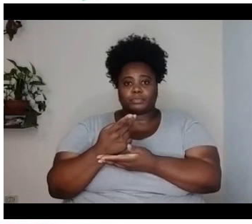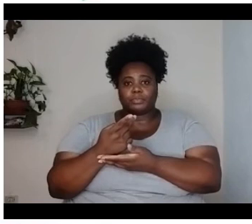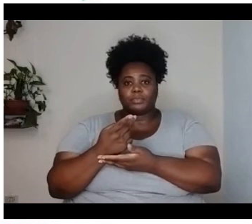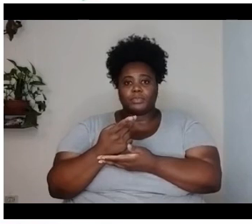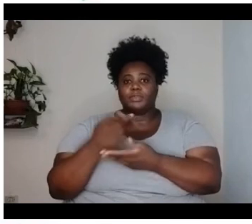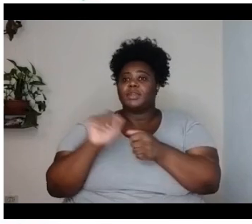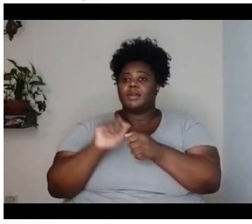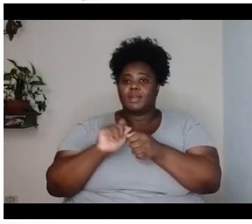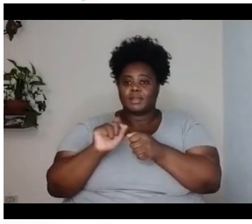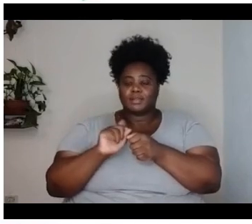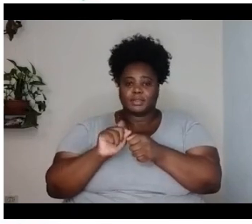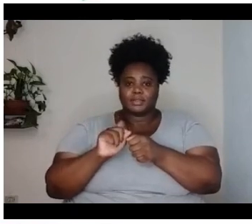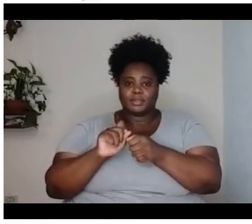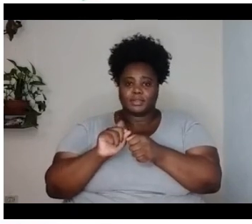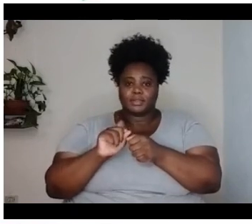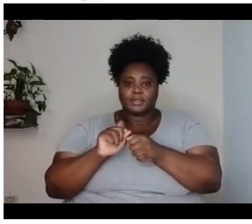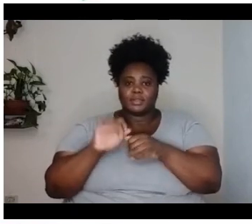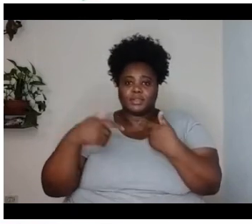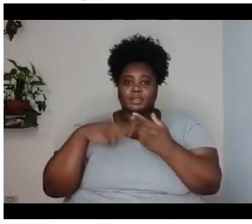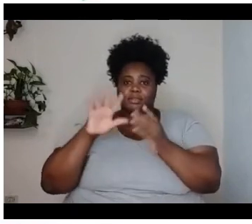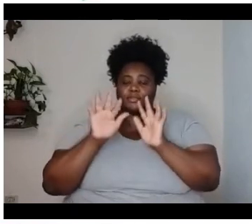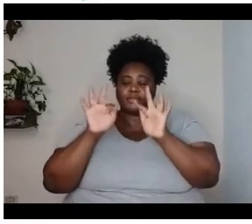fazendo, e aí a gente vai terminando por aí.